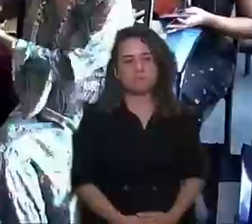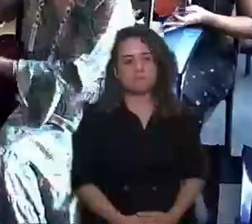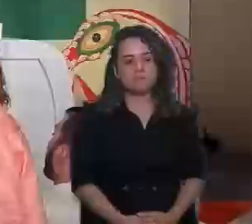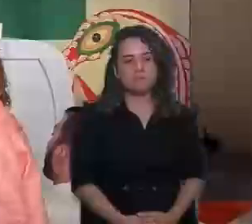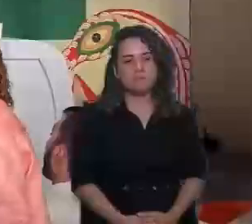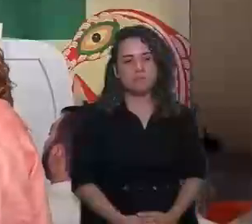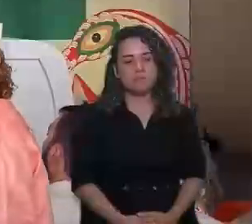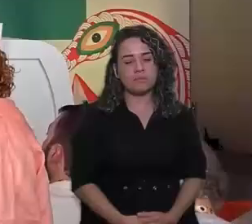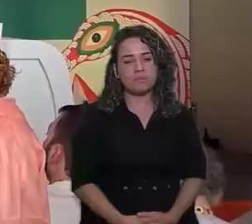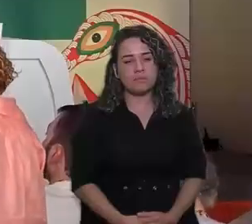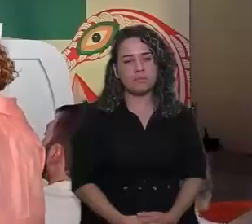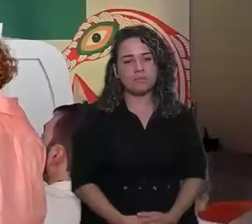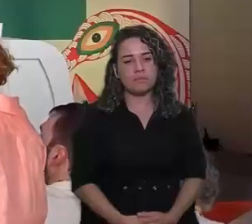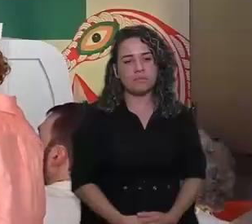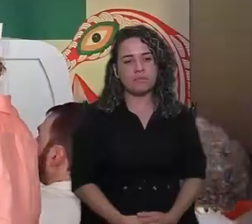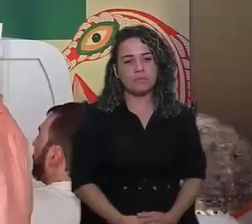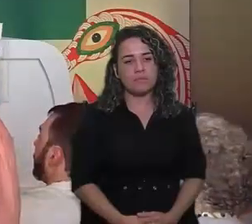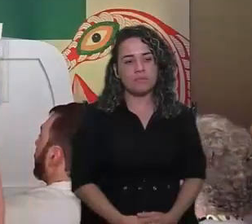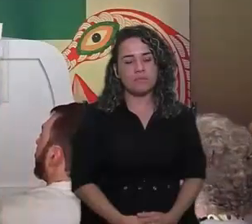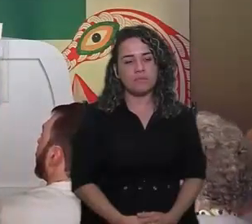Tá me ouvindo? Aqui, ó, legal, obrigado.